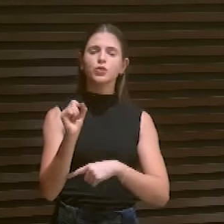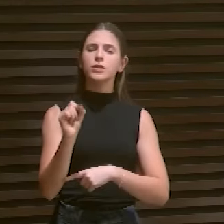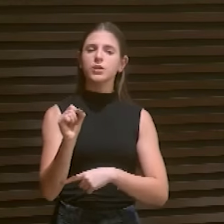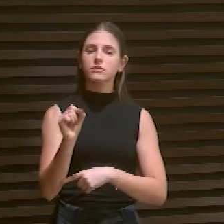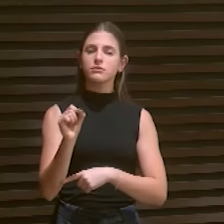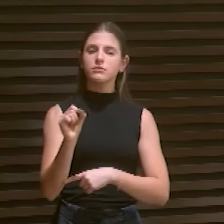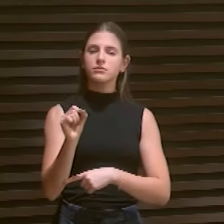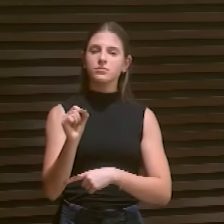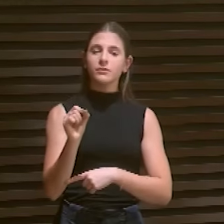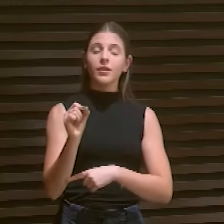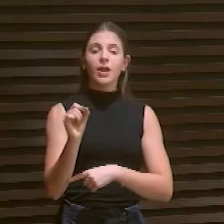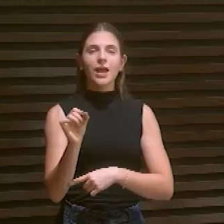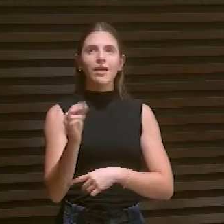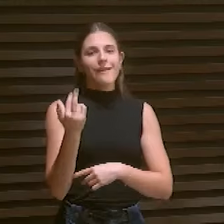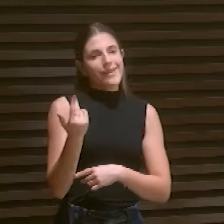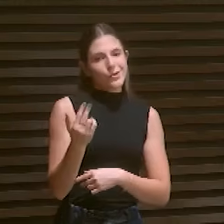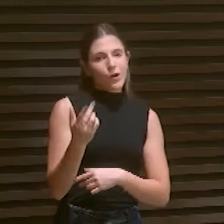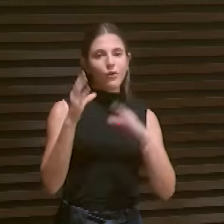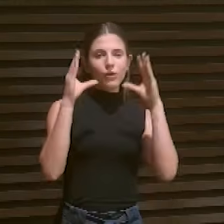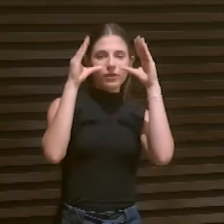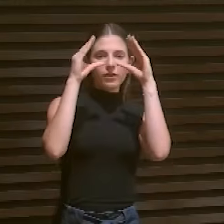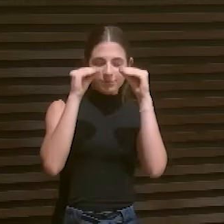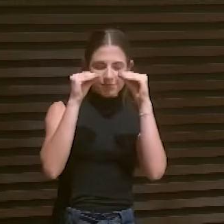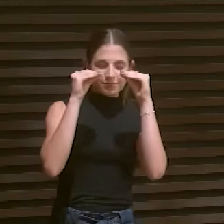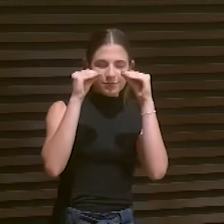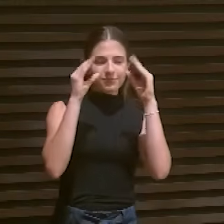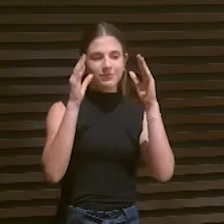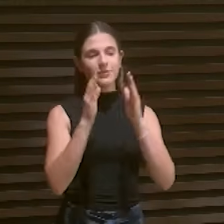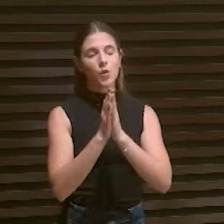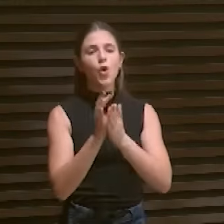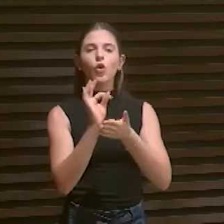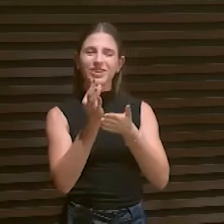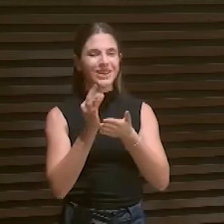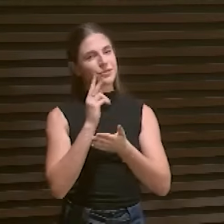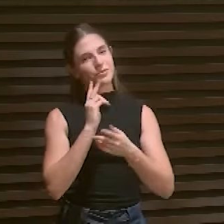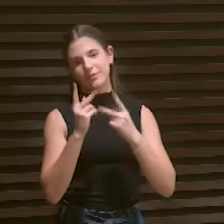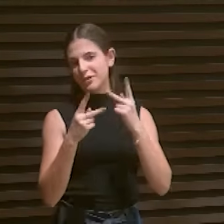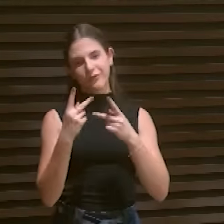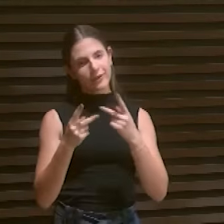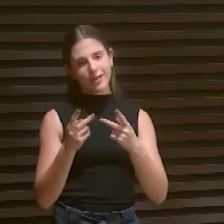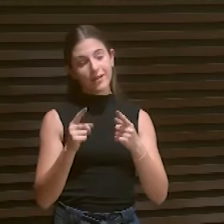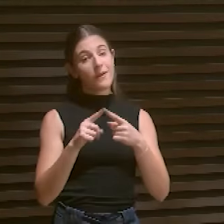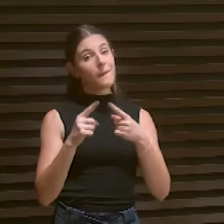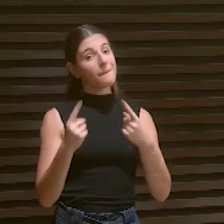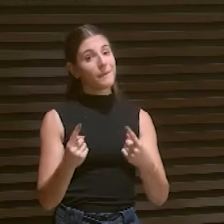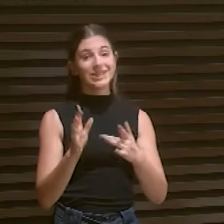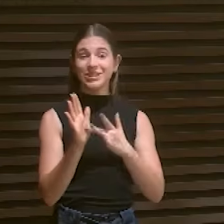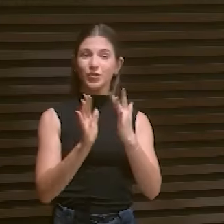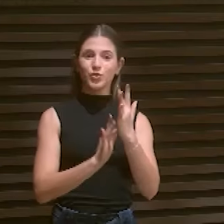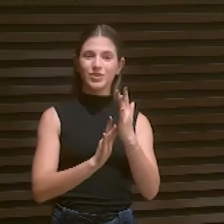fechasse os olhos, né? O texto não diz isso, obviamente. Mas ele